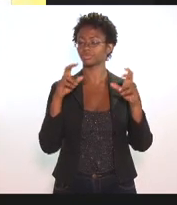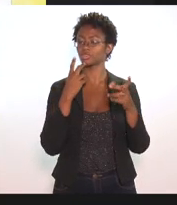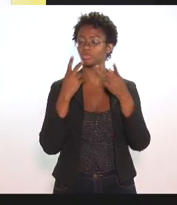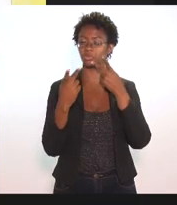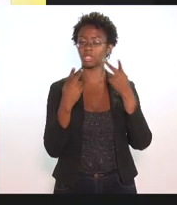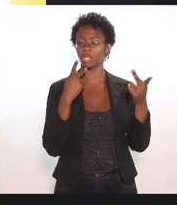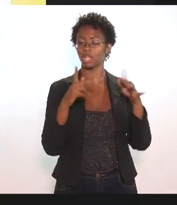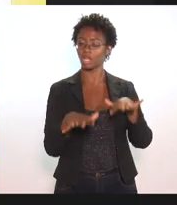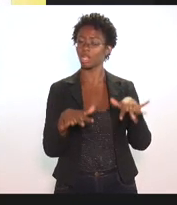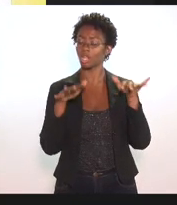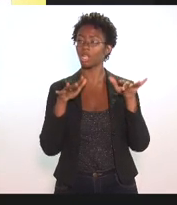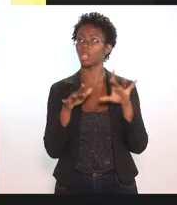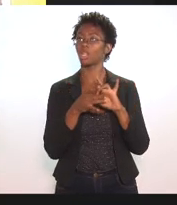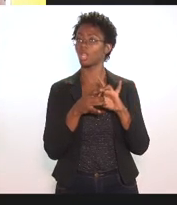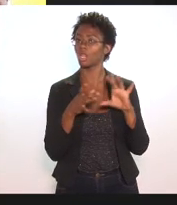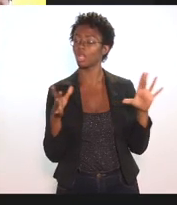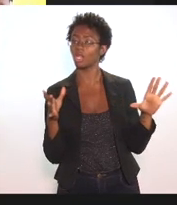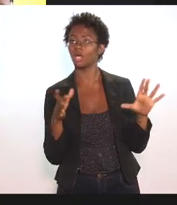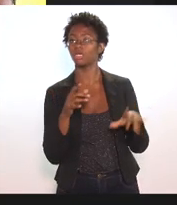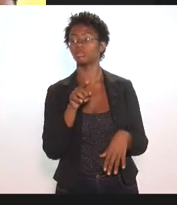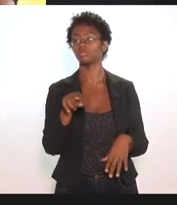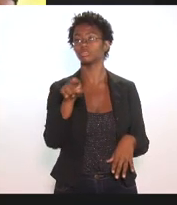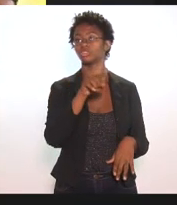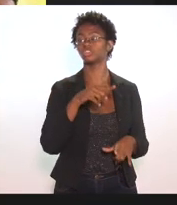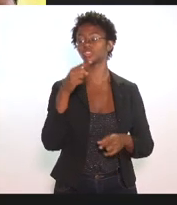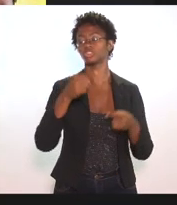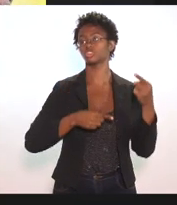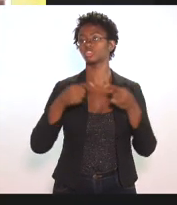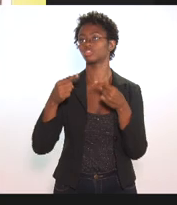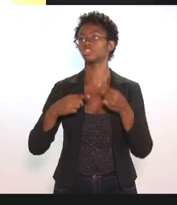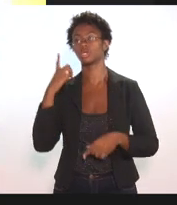marcar uma audiência pública para que a gente pudesse discutir